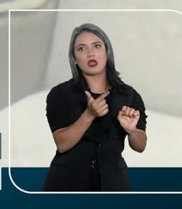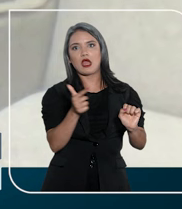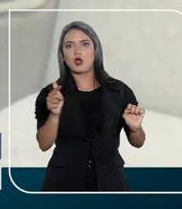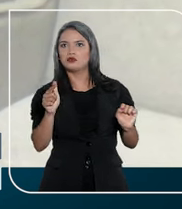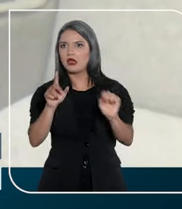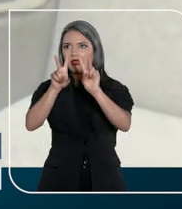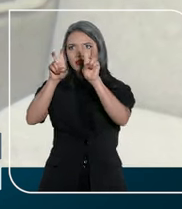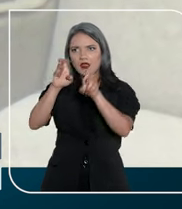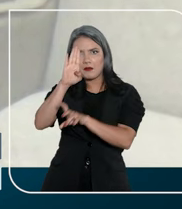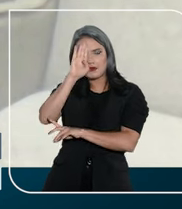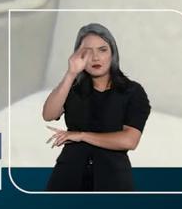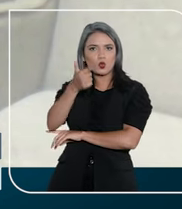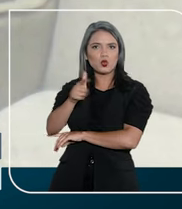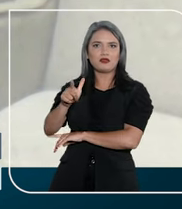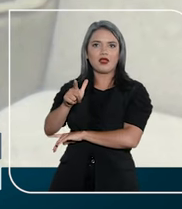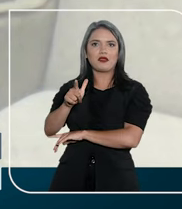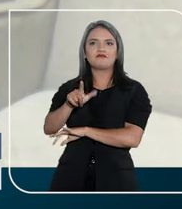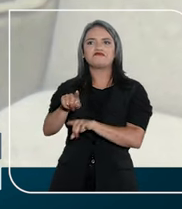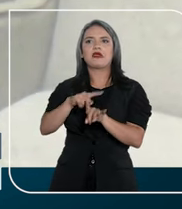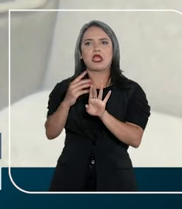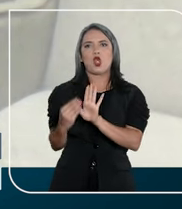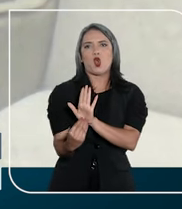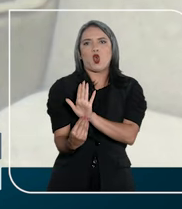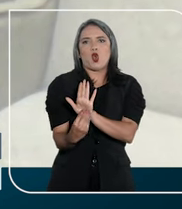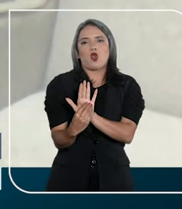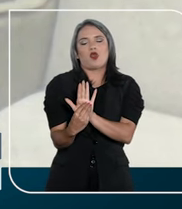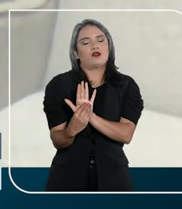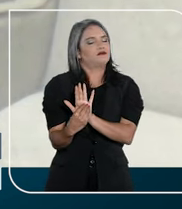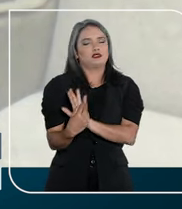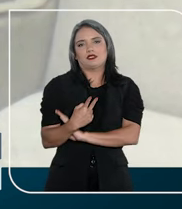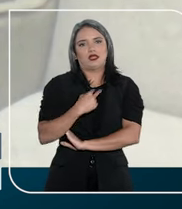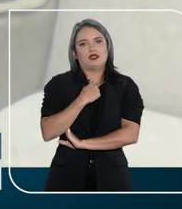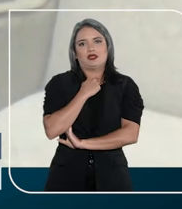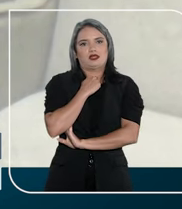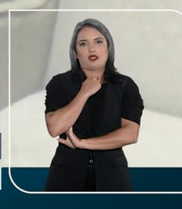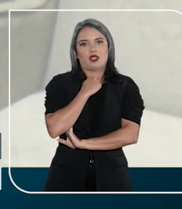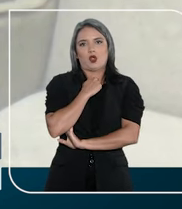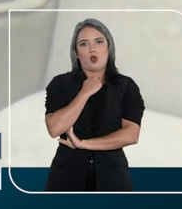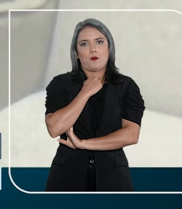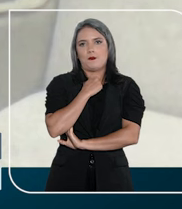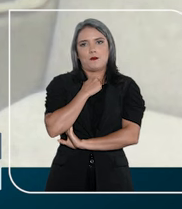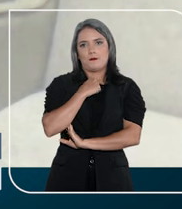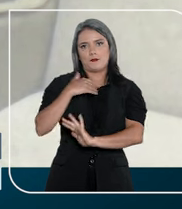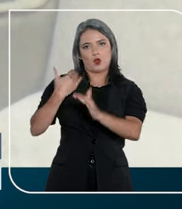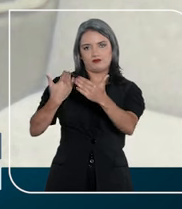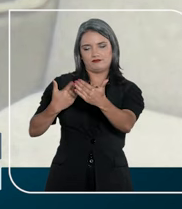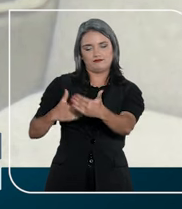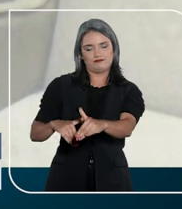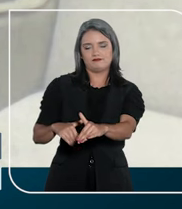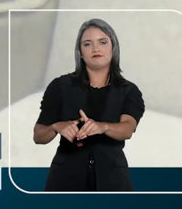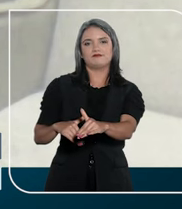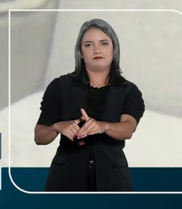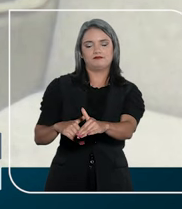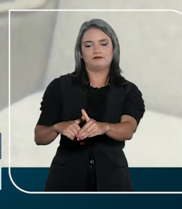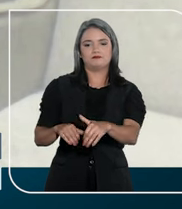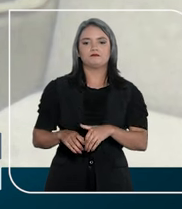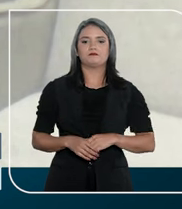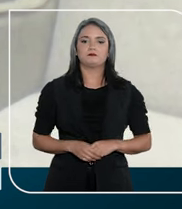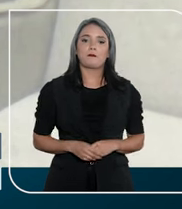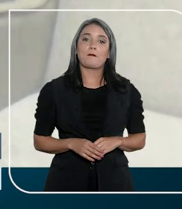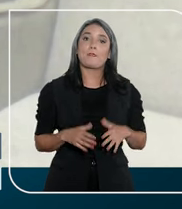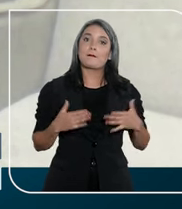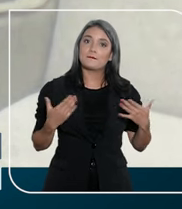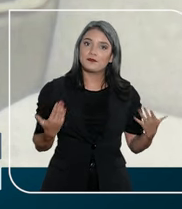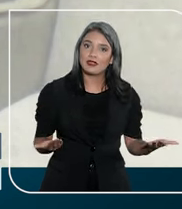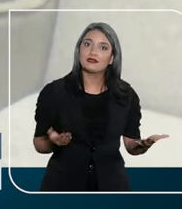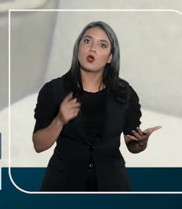possível criar questões que digam respeito a temáticas gerais que não estão previstas no edital. Pelo menos